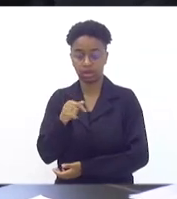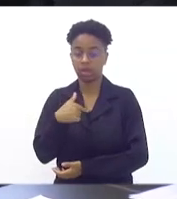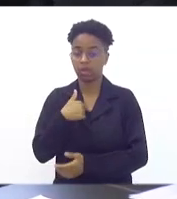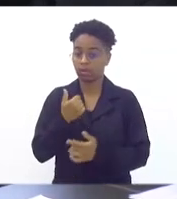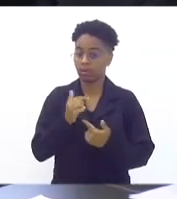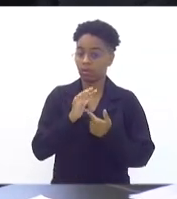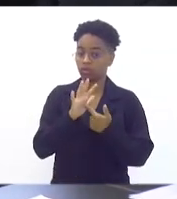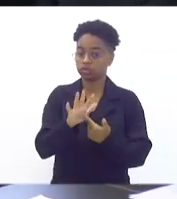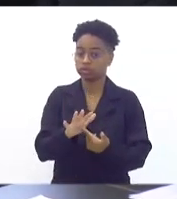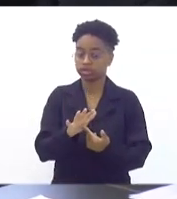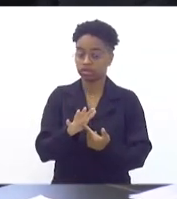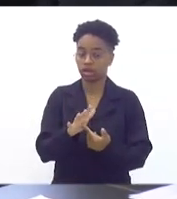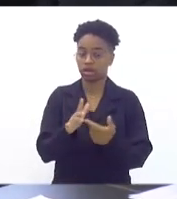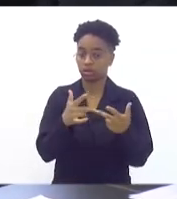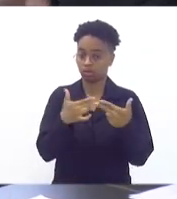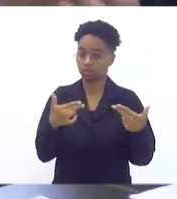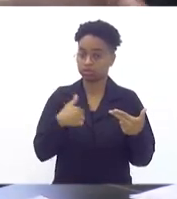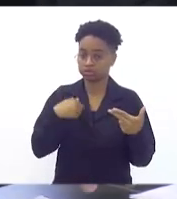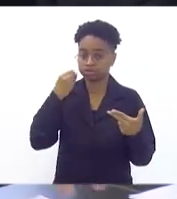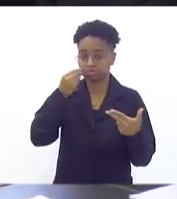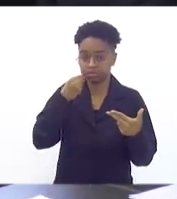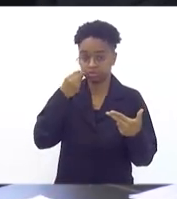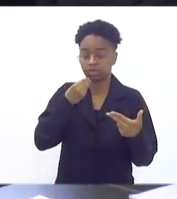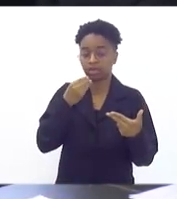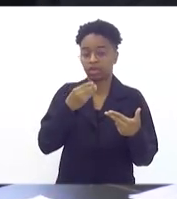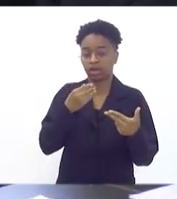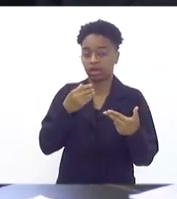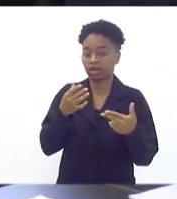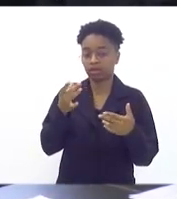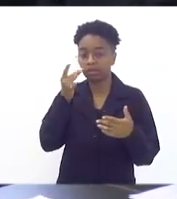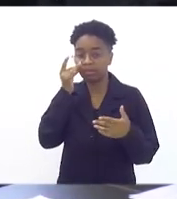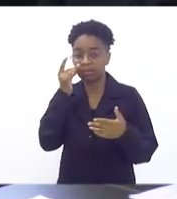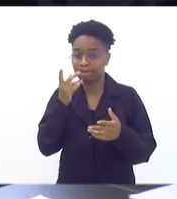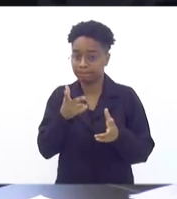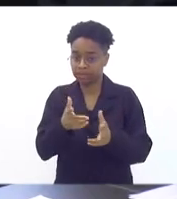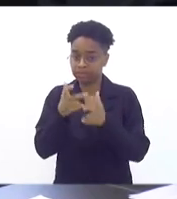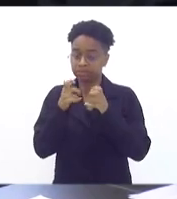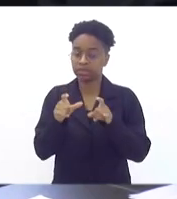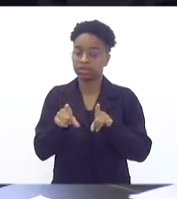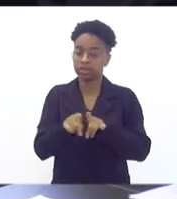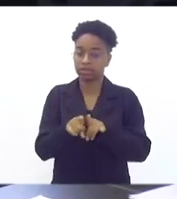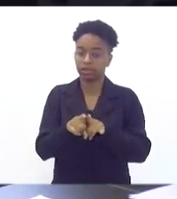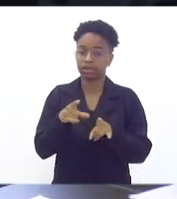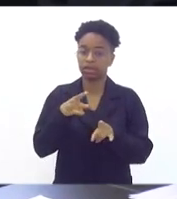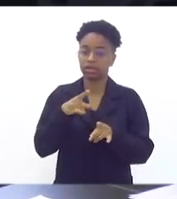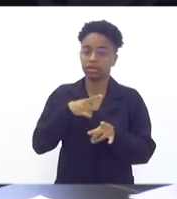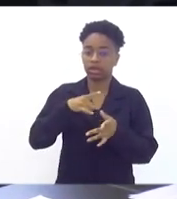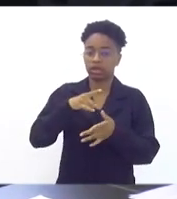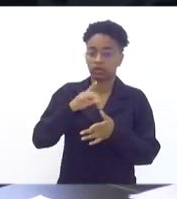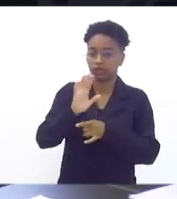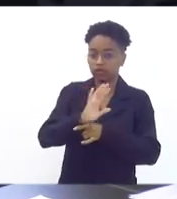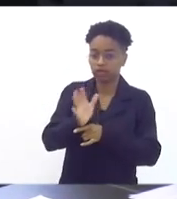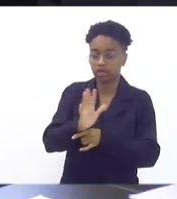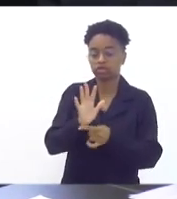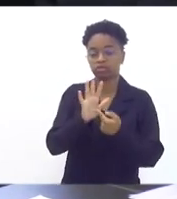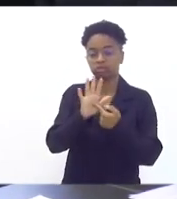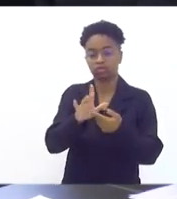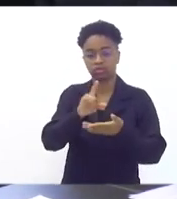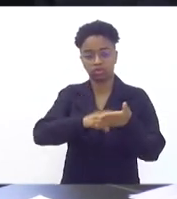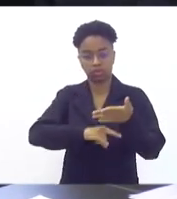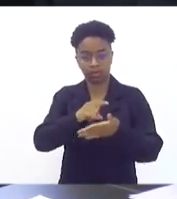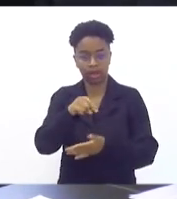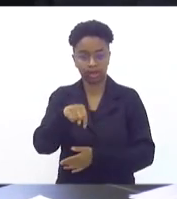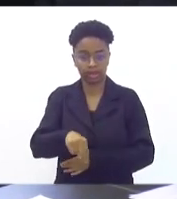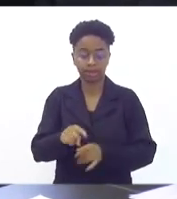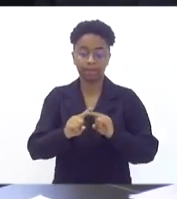comissão o vídeo também integra o nosso hall de documentos aqui da comissão e fico